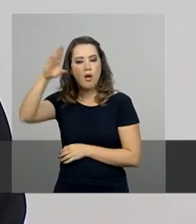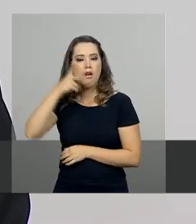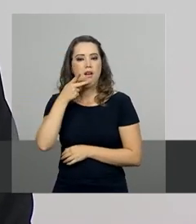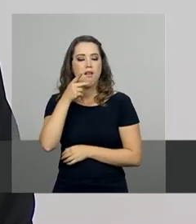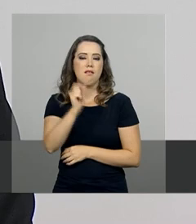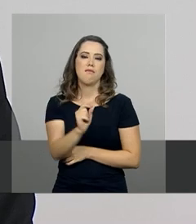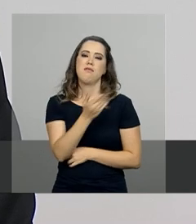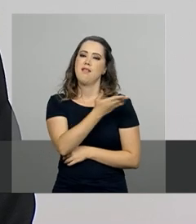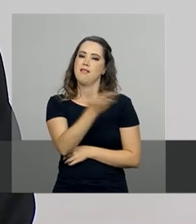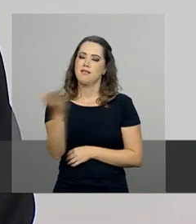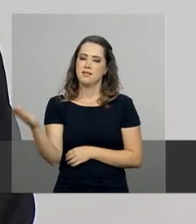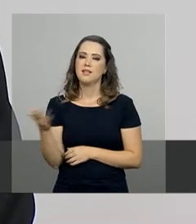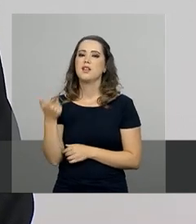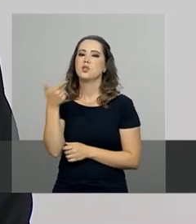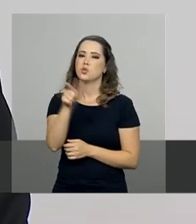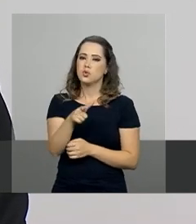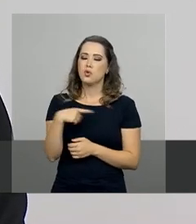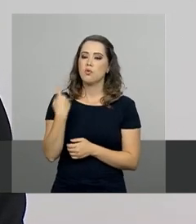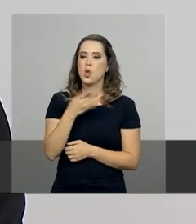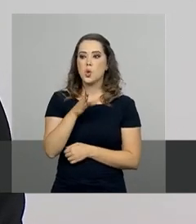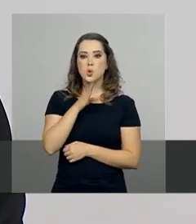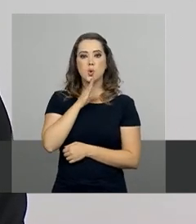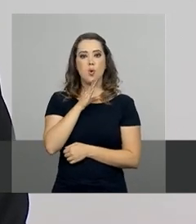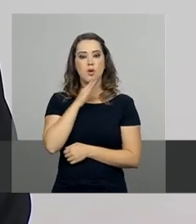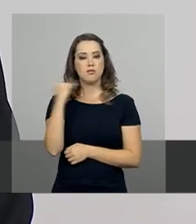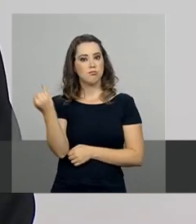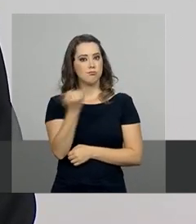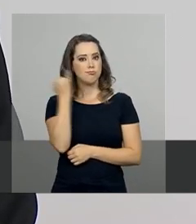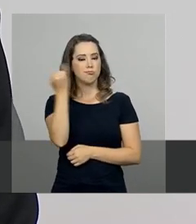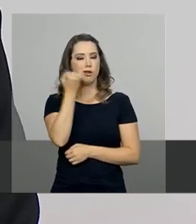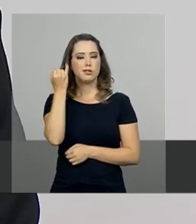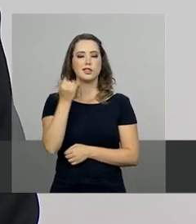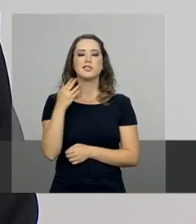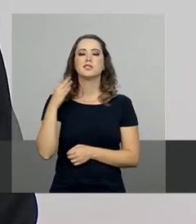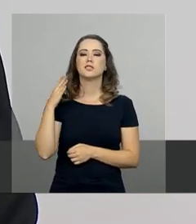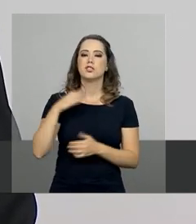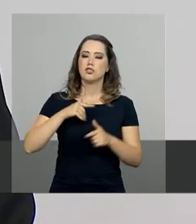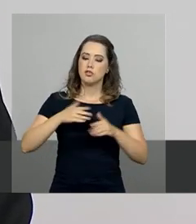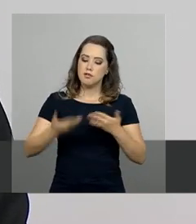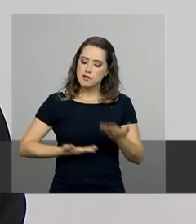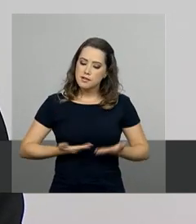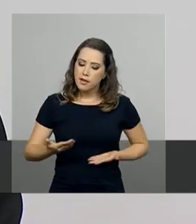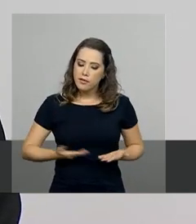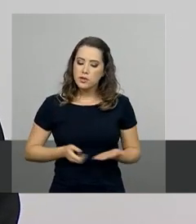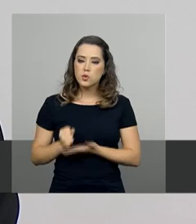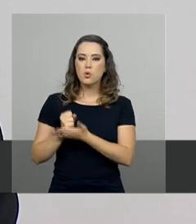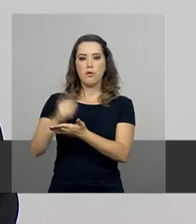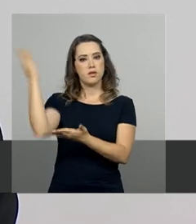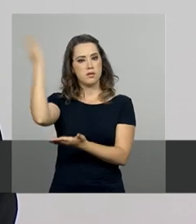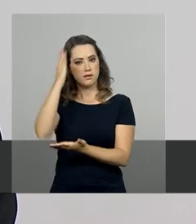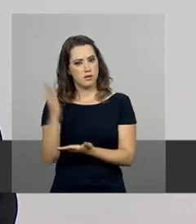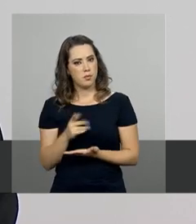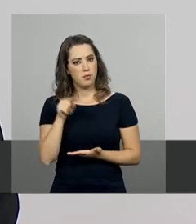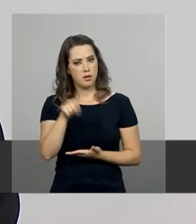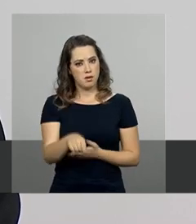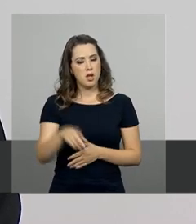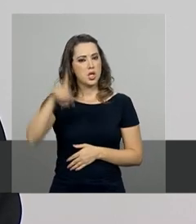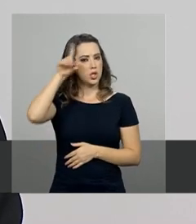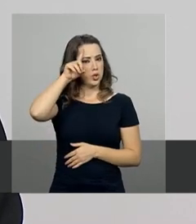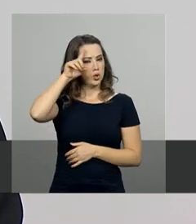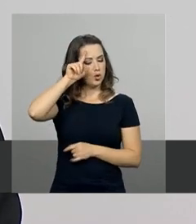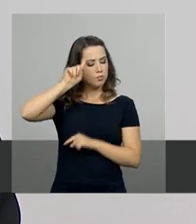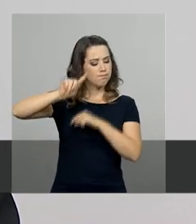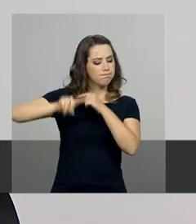deixar de renovar nosso reconhecimento pelos muitos e relevantes serviços que prestam ao brasil dia após